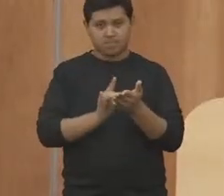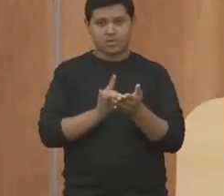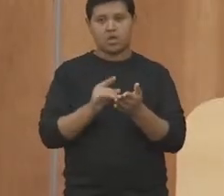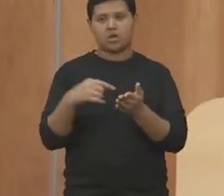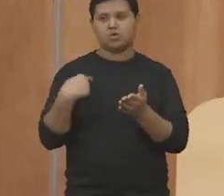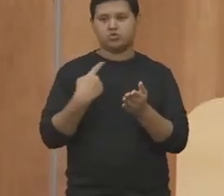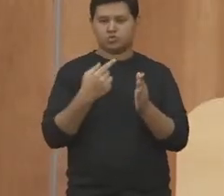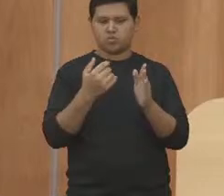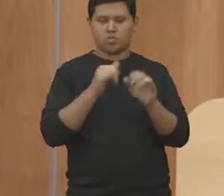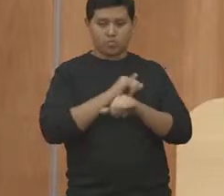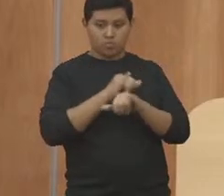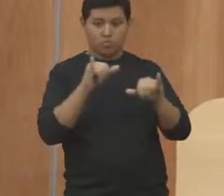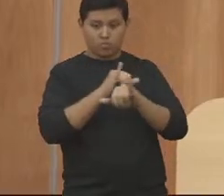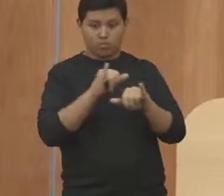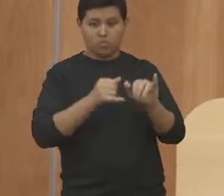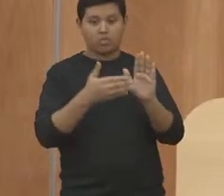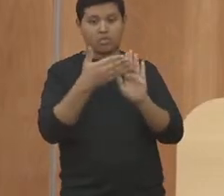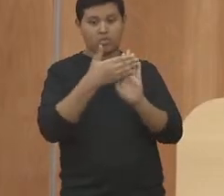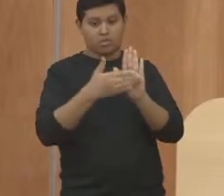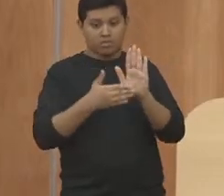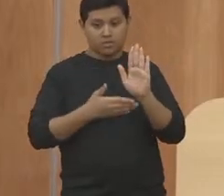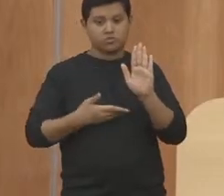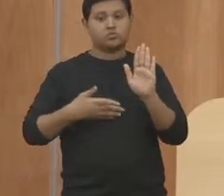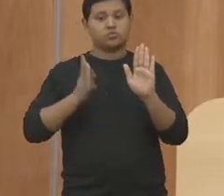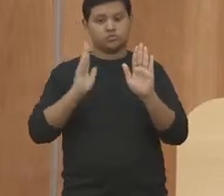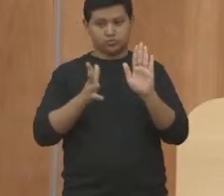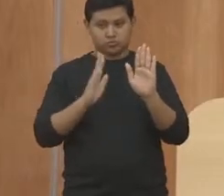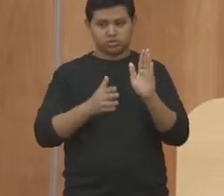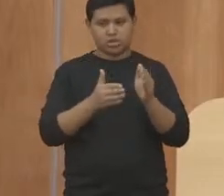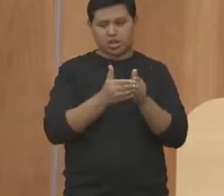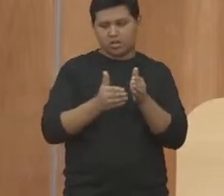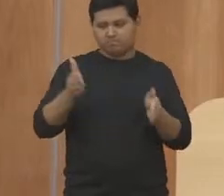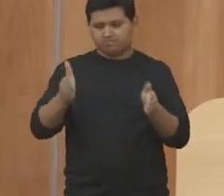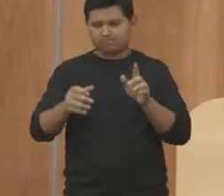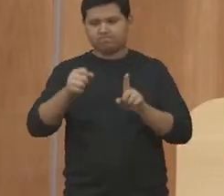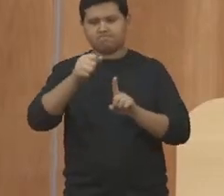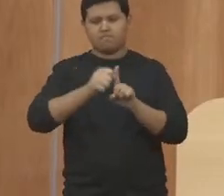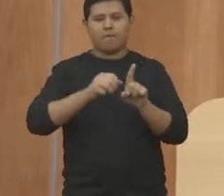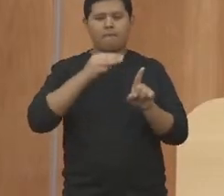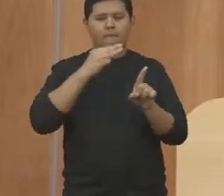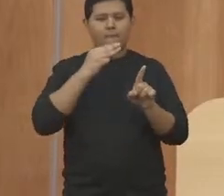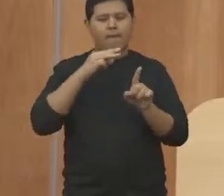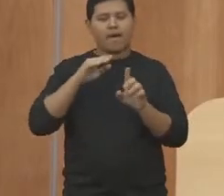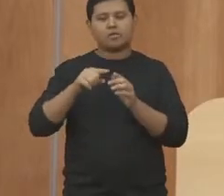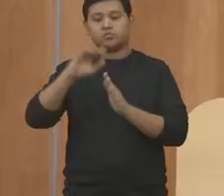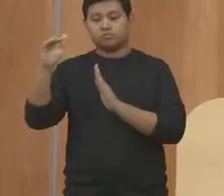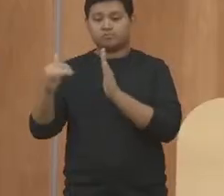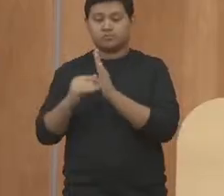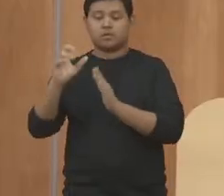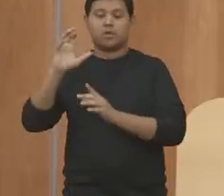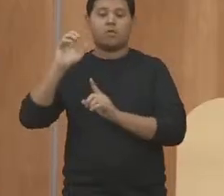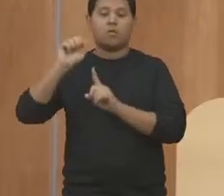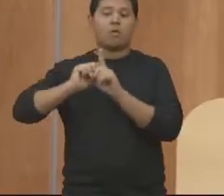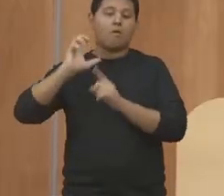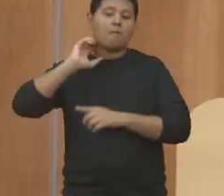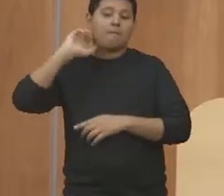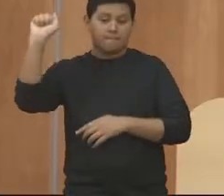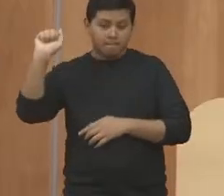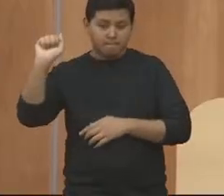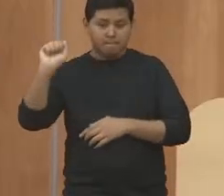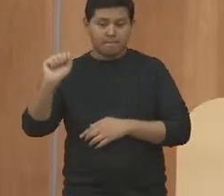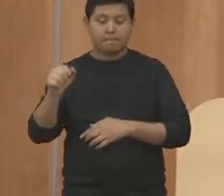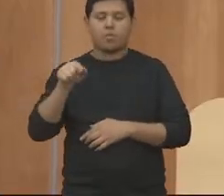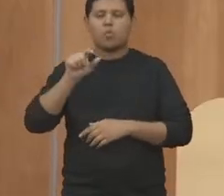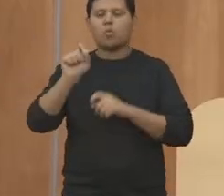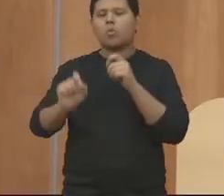informações que a gente tinha no momento da previsão, que era março e abril de 2026. O problema para o